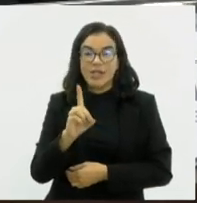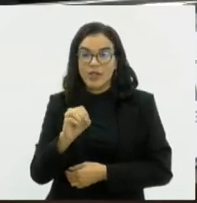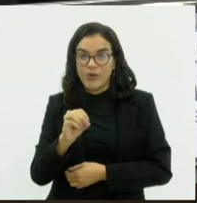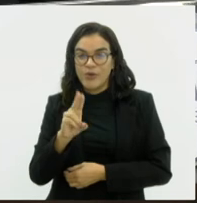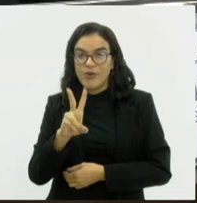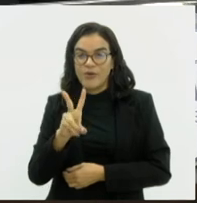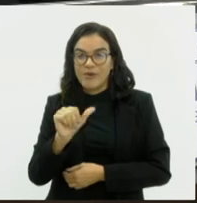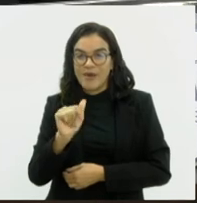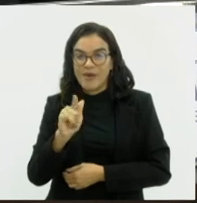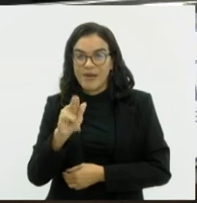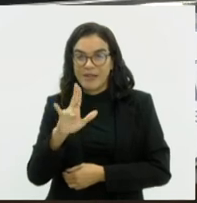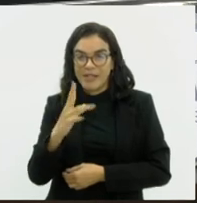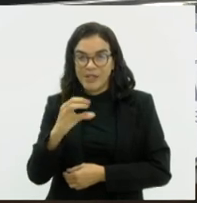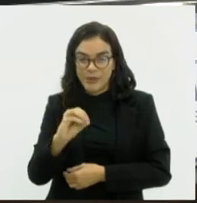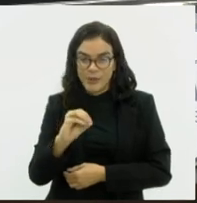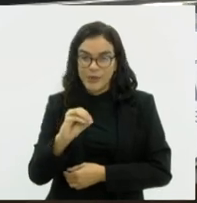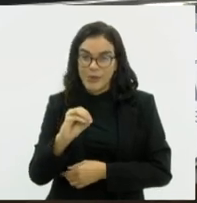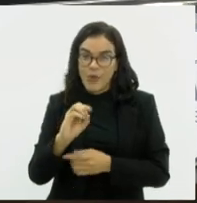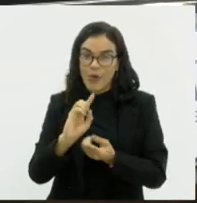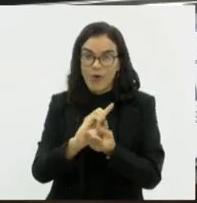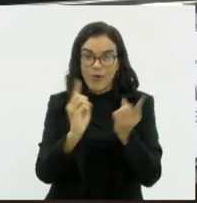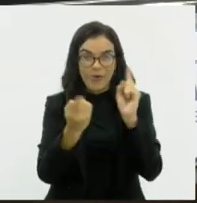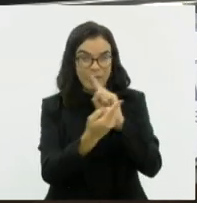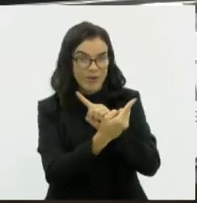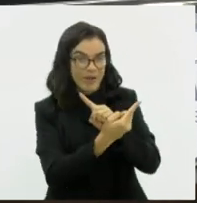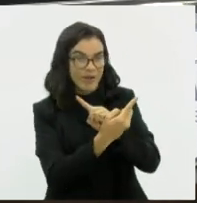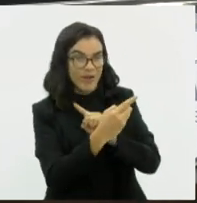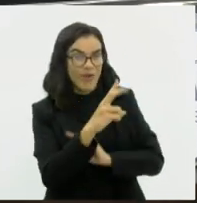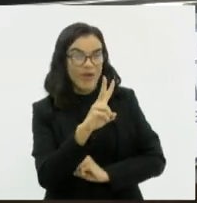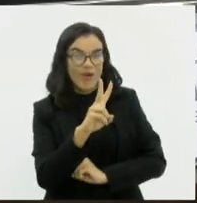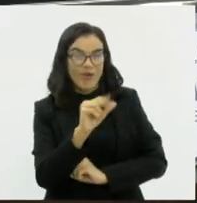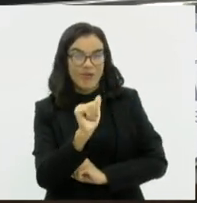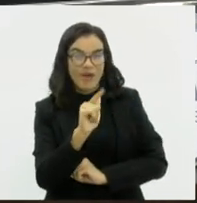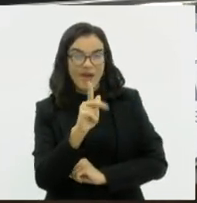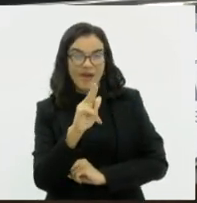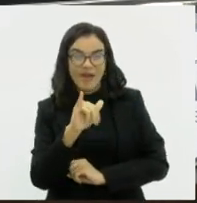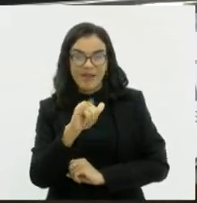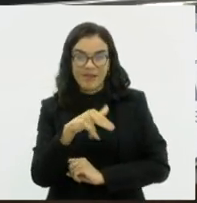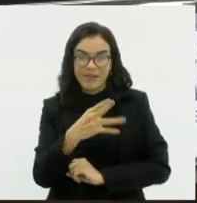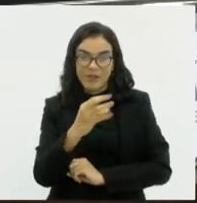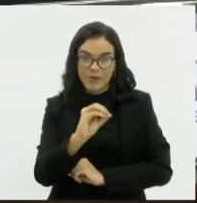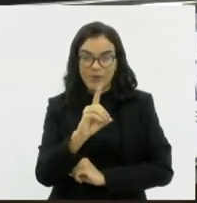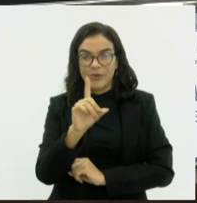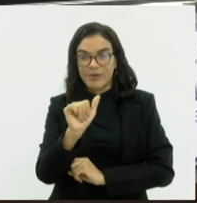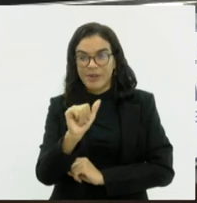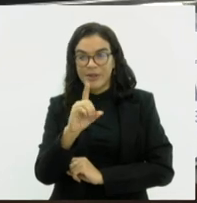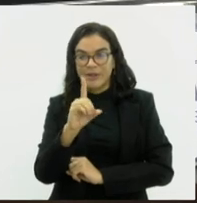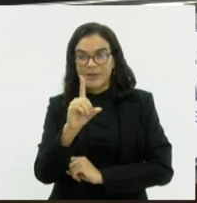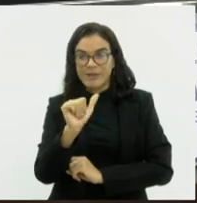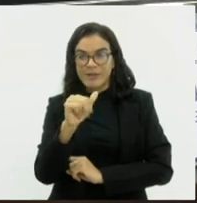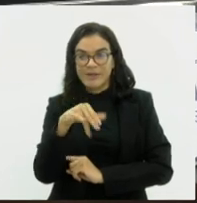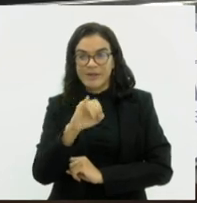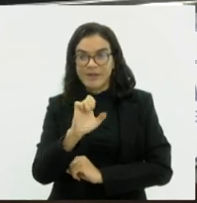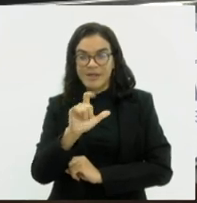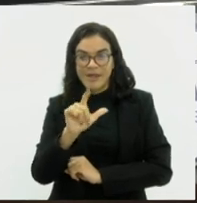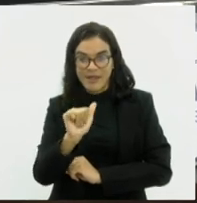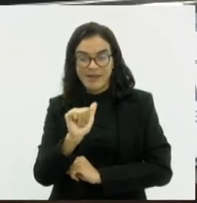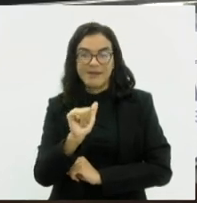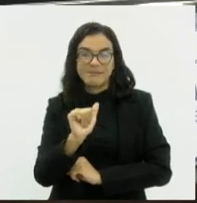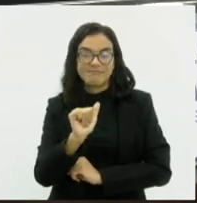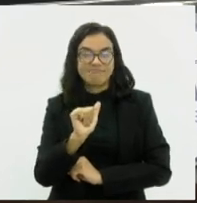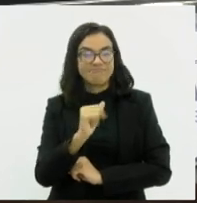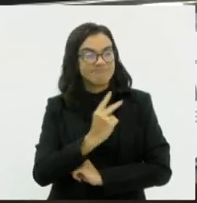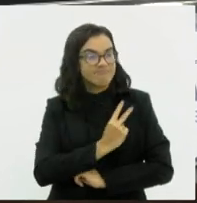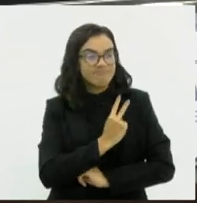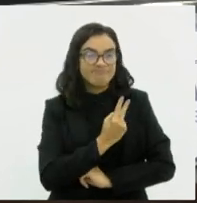ou melhor hoje, né, o Vaguinho da Daniela, porque é assim que eu vou continuar trilhando esse caminho aí. A gente também